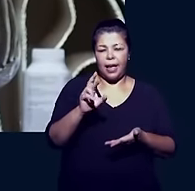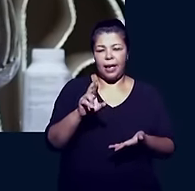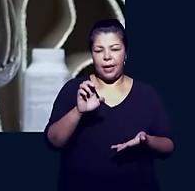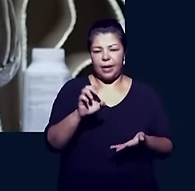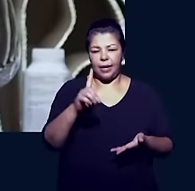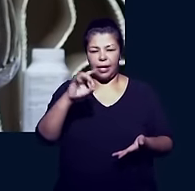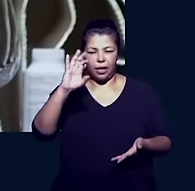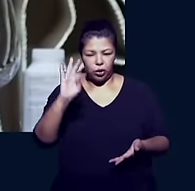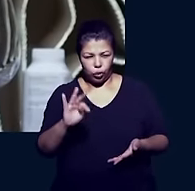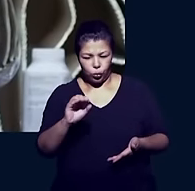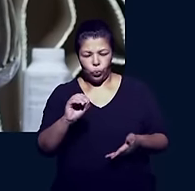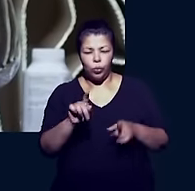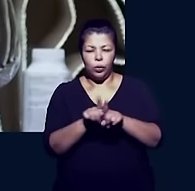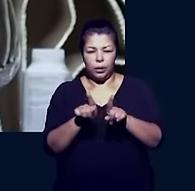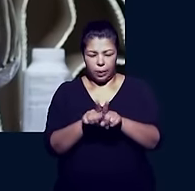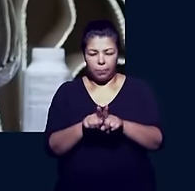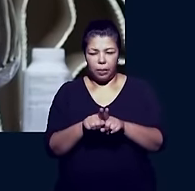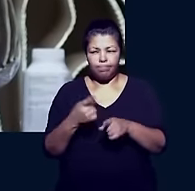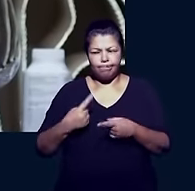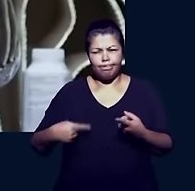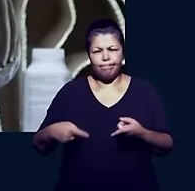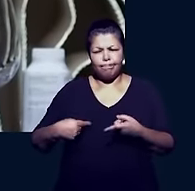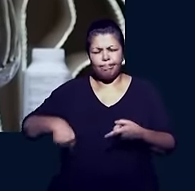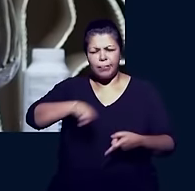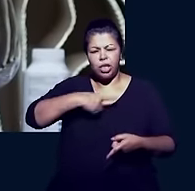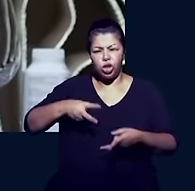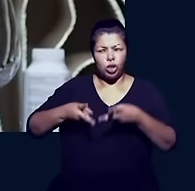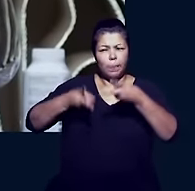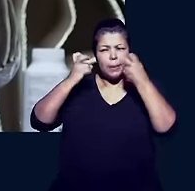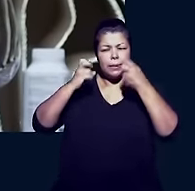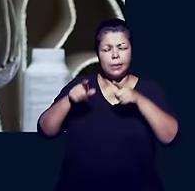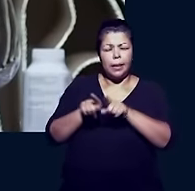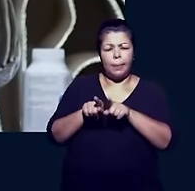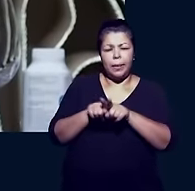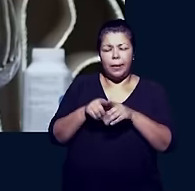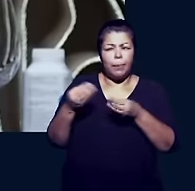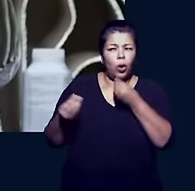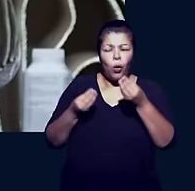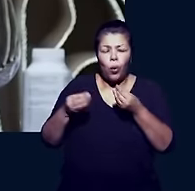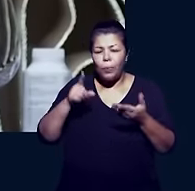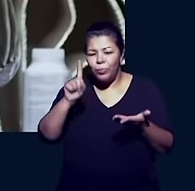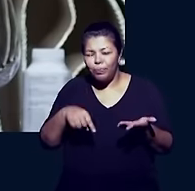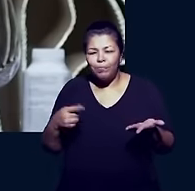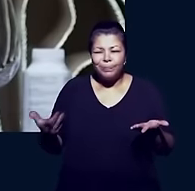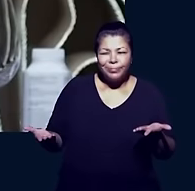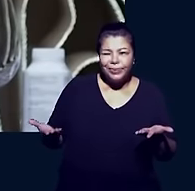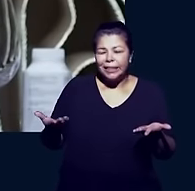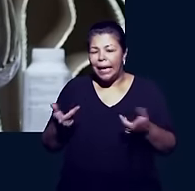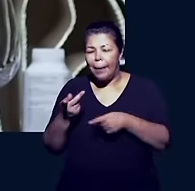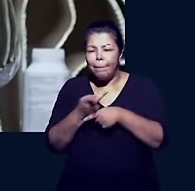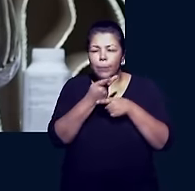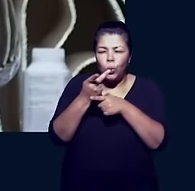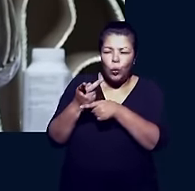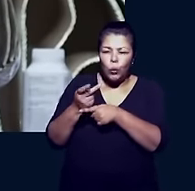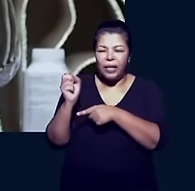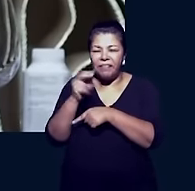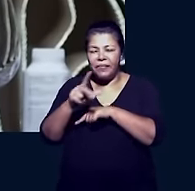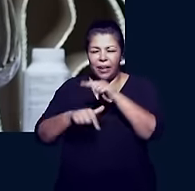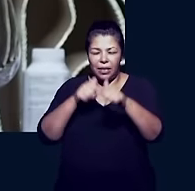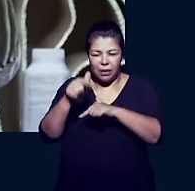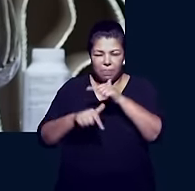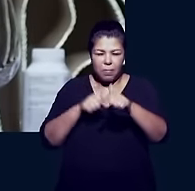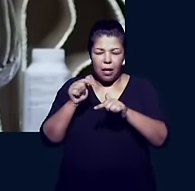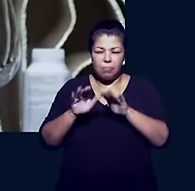vendo movimento né de de queda de demanda né o a procura por trabalhadores tá caindo mas ainda é é não o